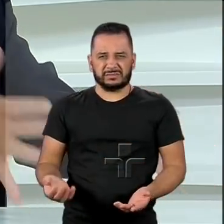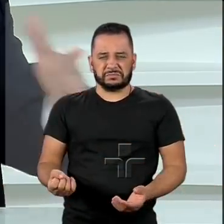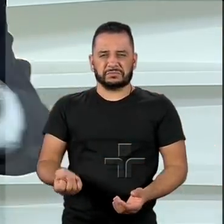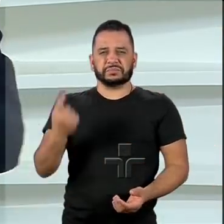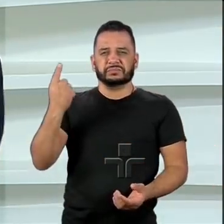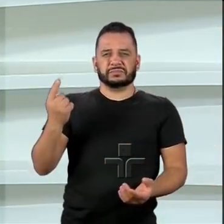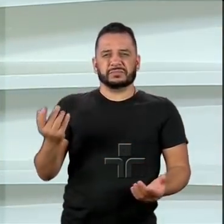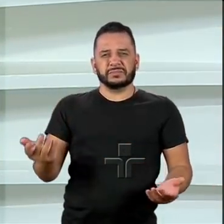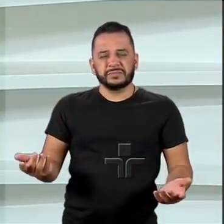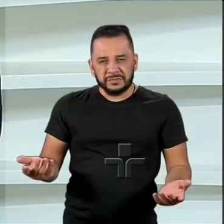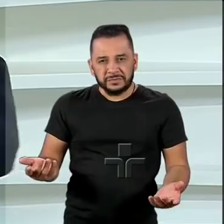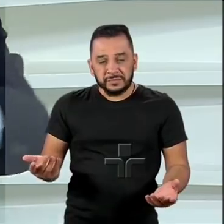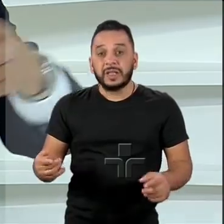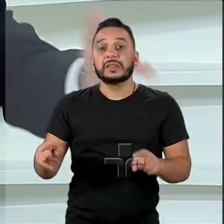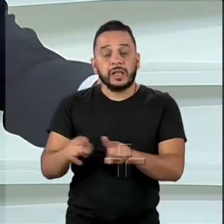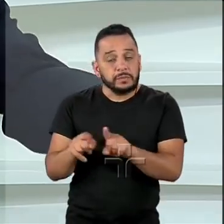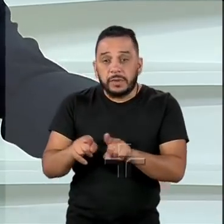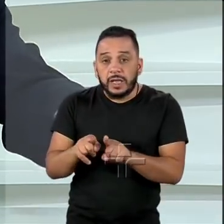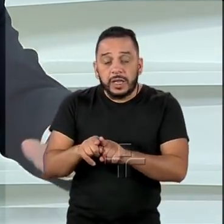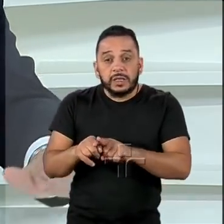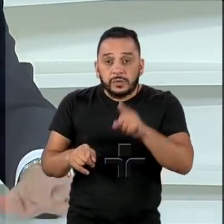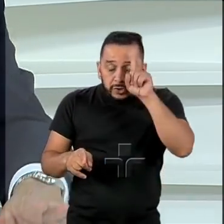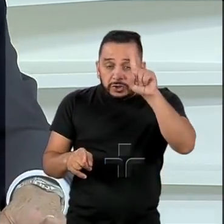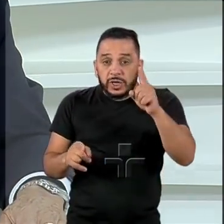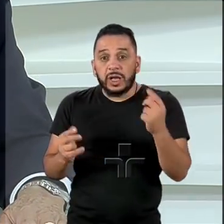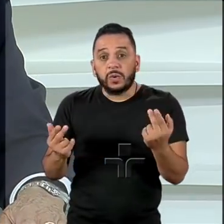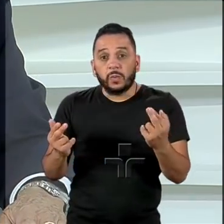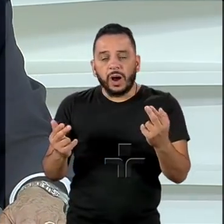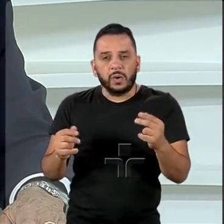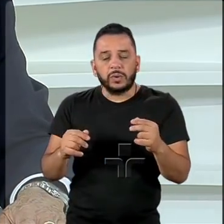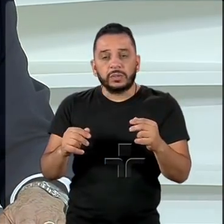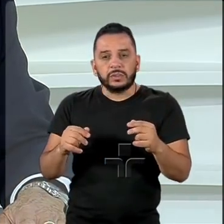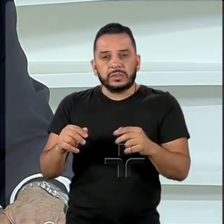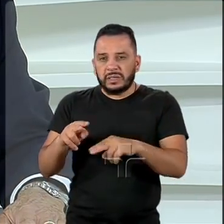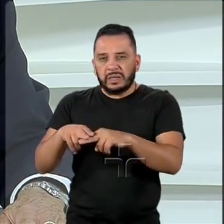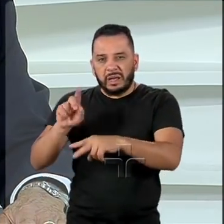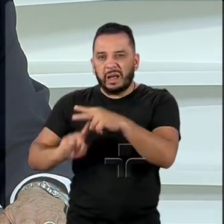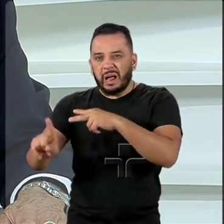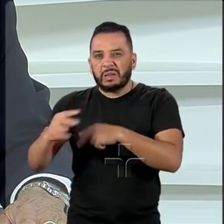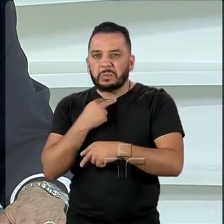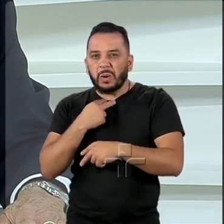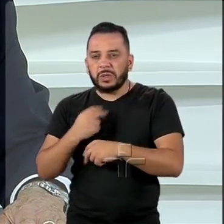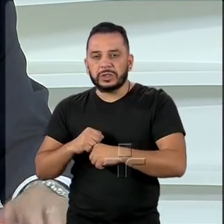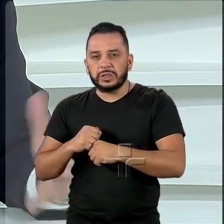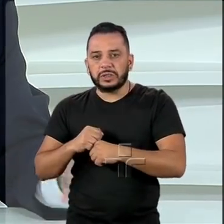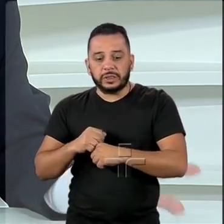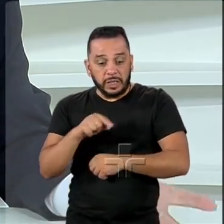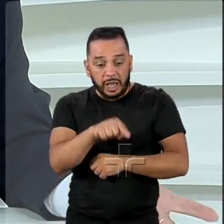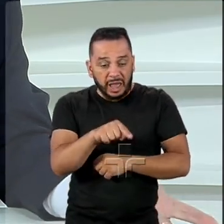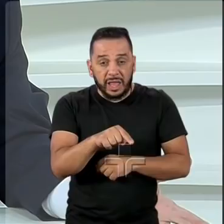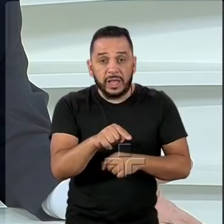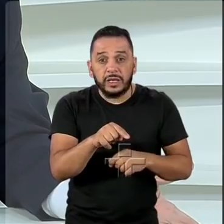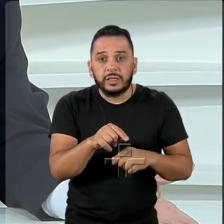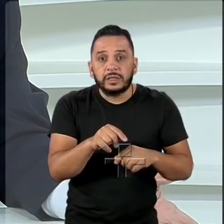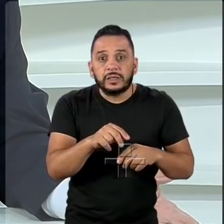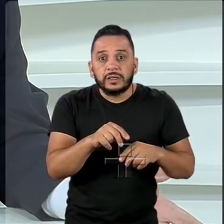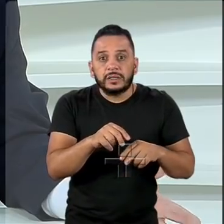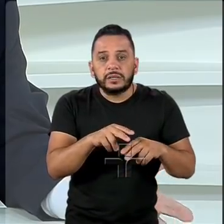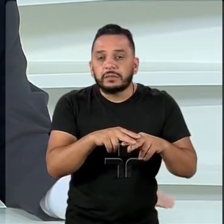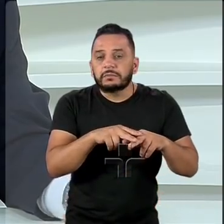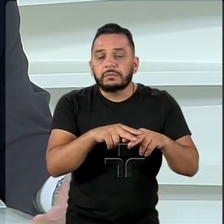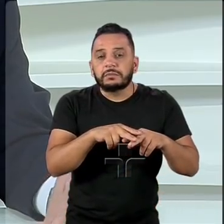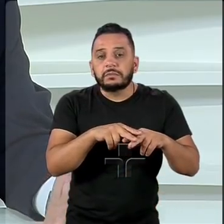coincidindo nos mesmos dias com a soltura de José Dirceu, que foi solto